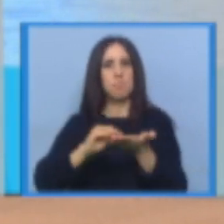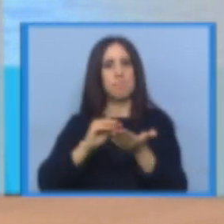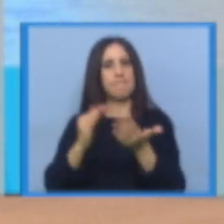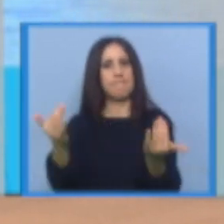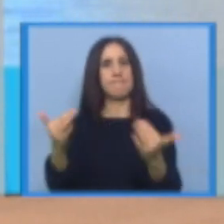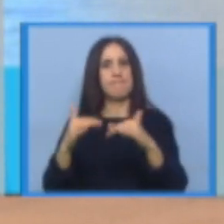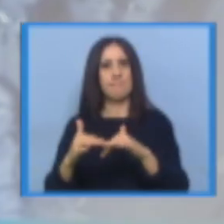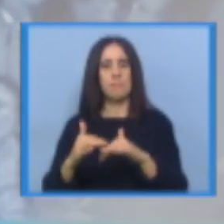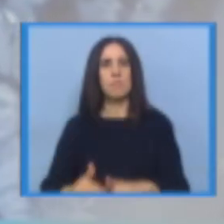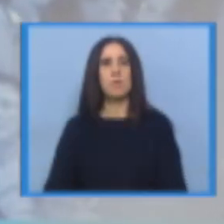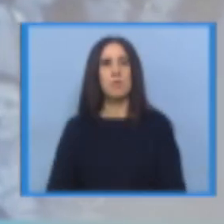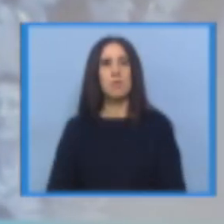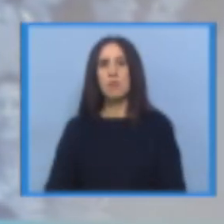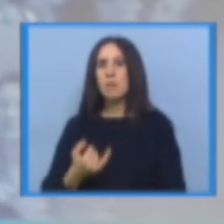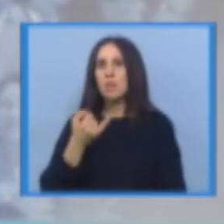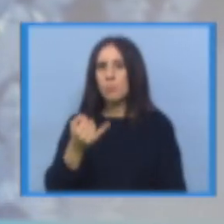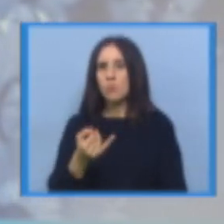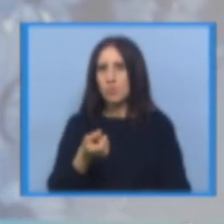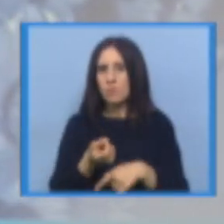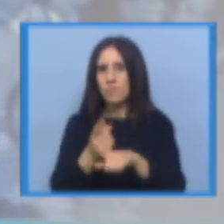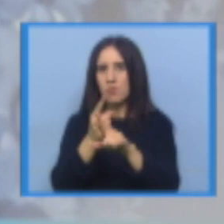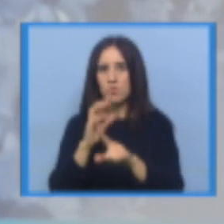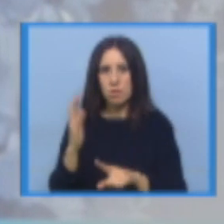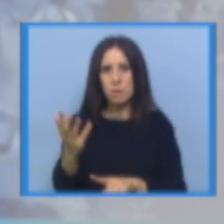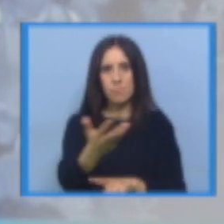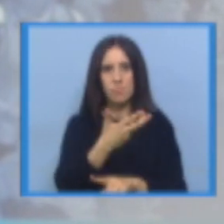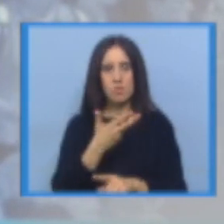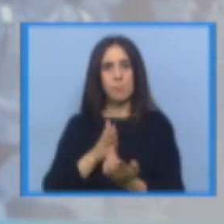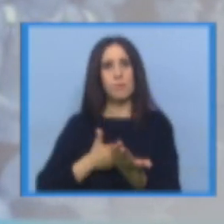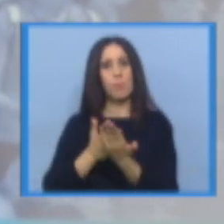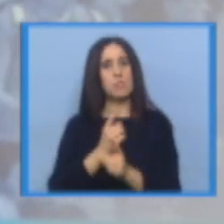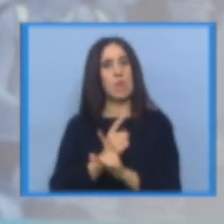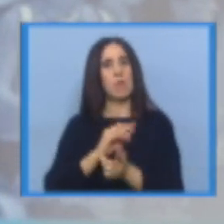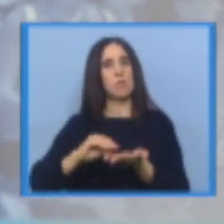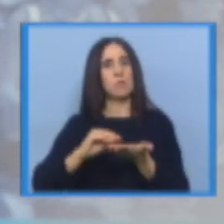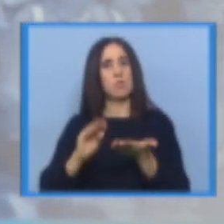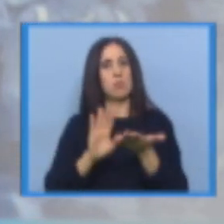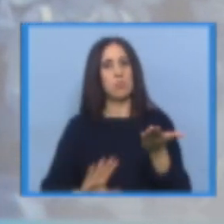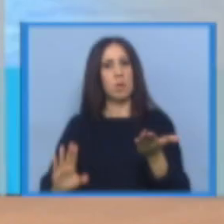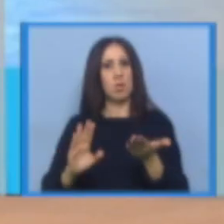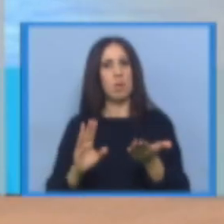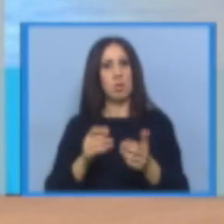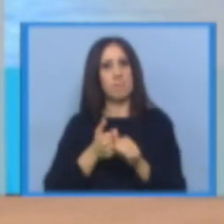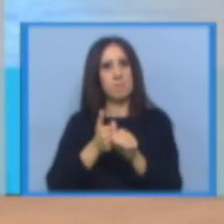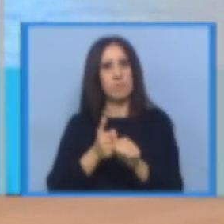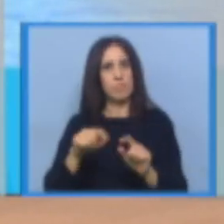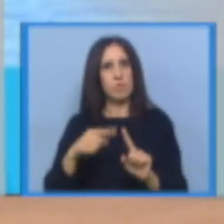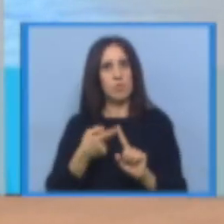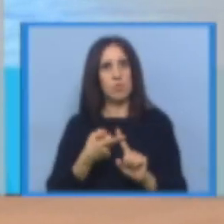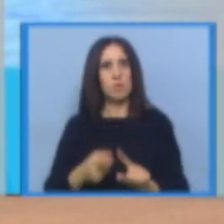Que depois implementam nos seus ambientes as propostas que o Secretariado Nacional faz. Sim, de um modo